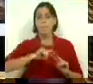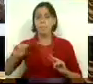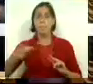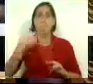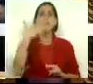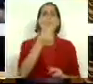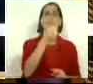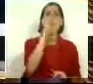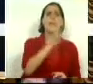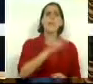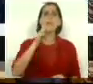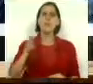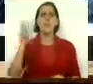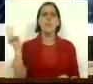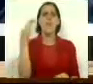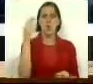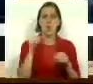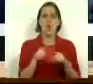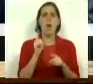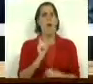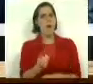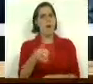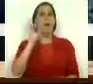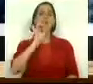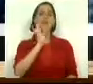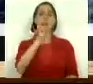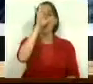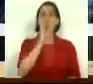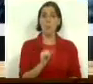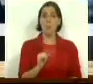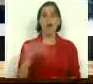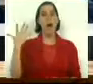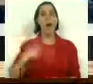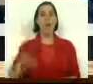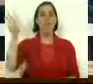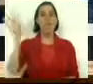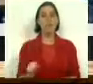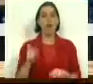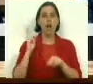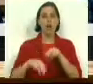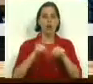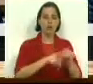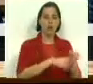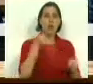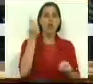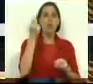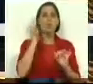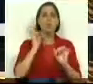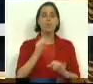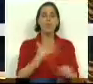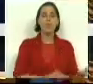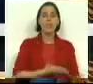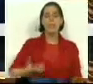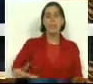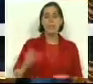E 150 milhões de euros é exatamente o valor que o Governo pretende ir buscar nos cortes dos subsídios de